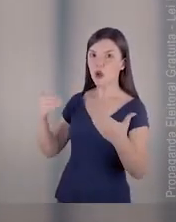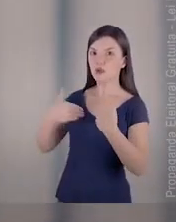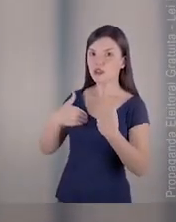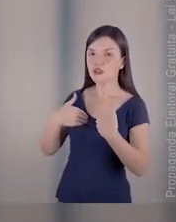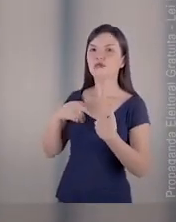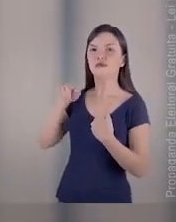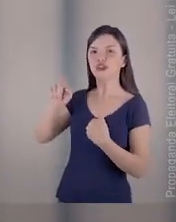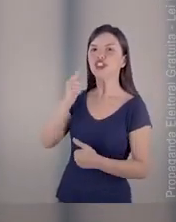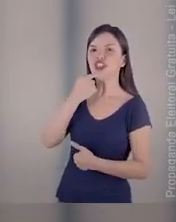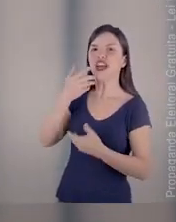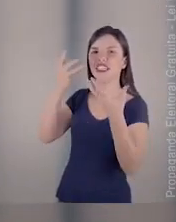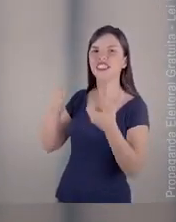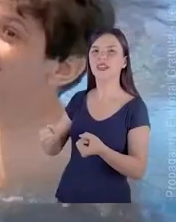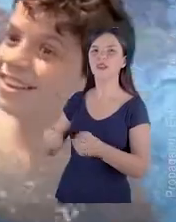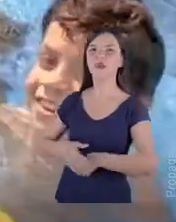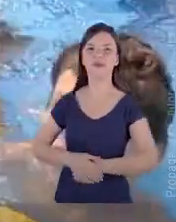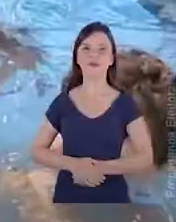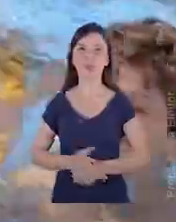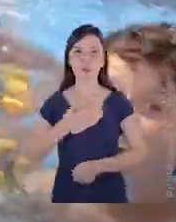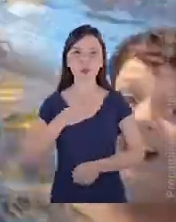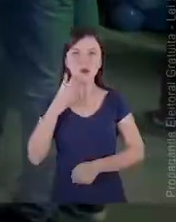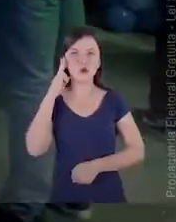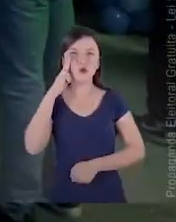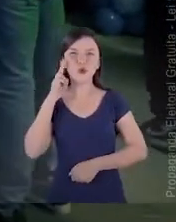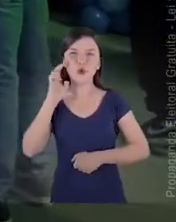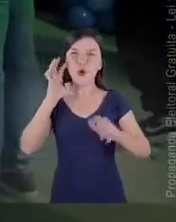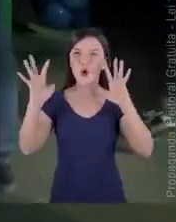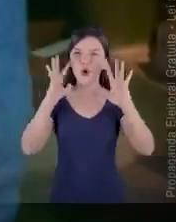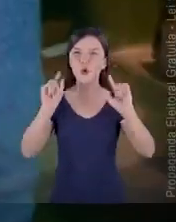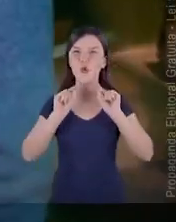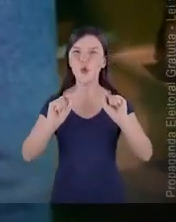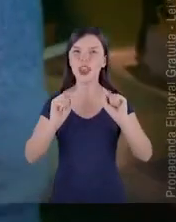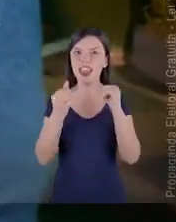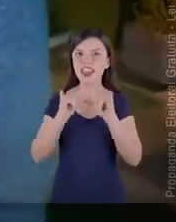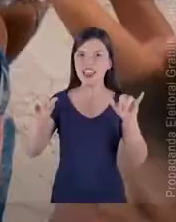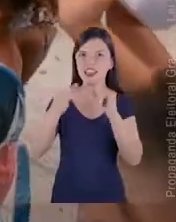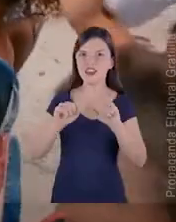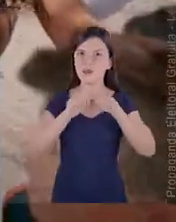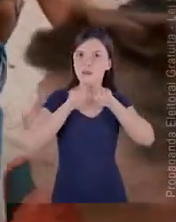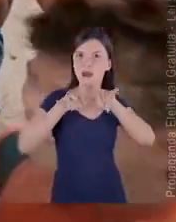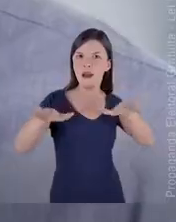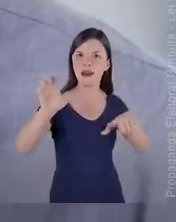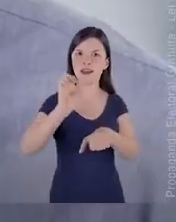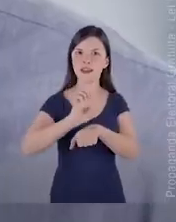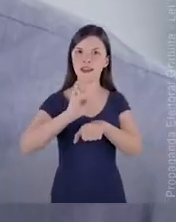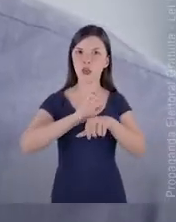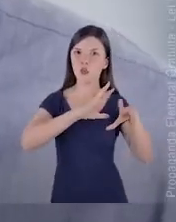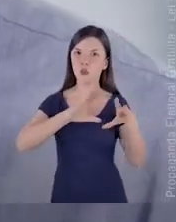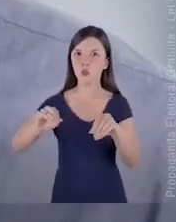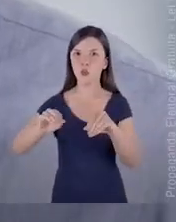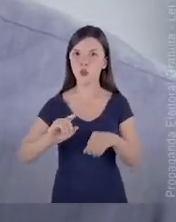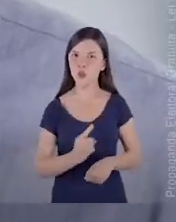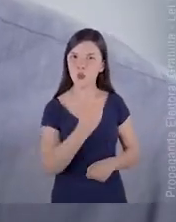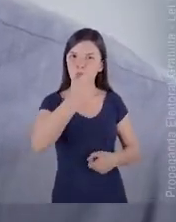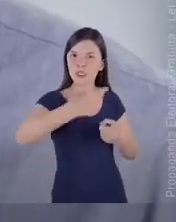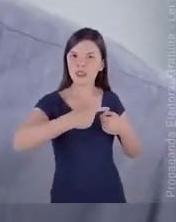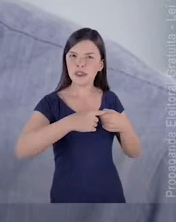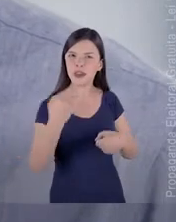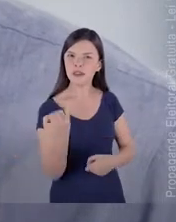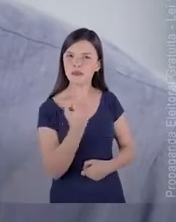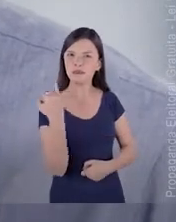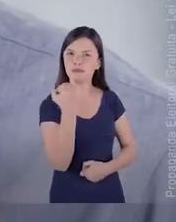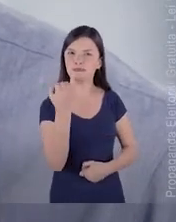alguém quis, e esse alguém foi o Jean. O meu sonho é levar essa nossa energia para todo o estado. Santa Catarina não tem só uma